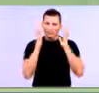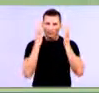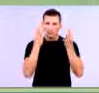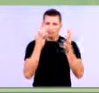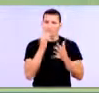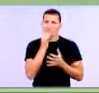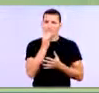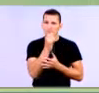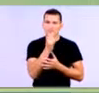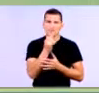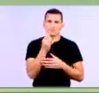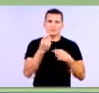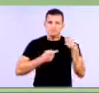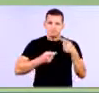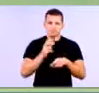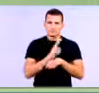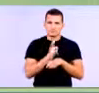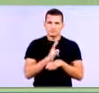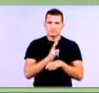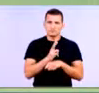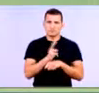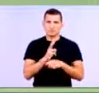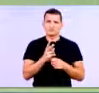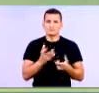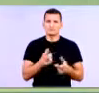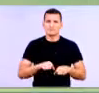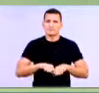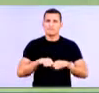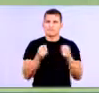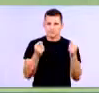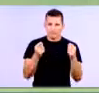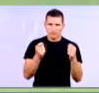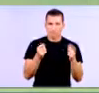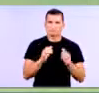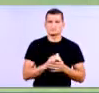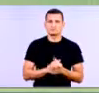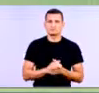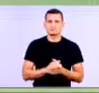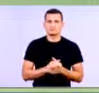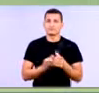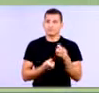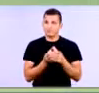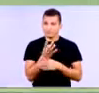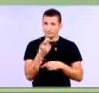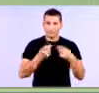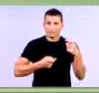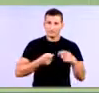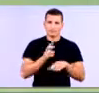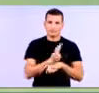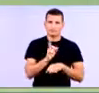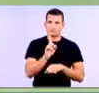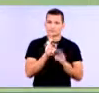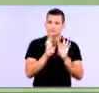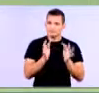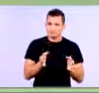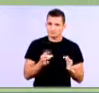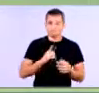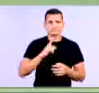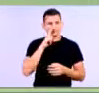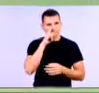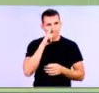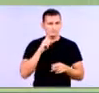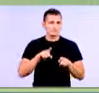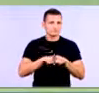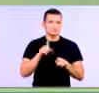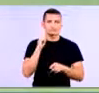bem, criar uma política de segurança não é uma tarefa simples. Há riscos, haverá também falhas